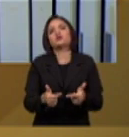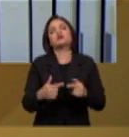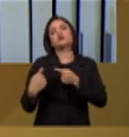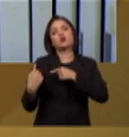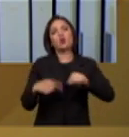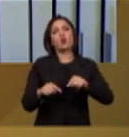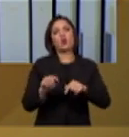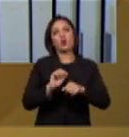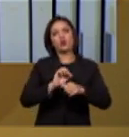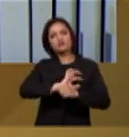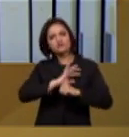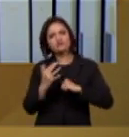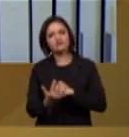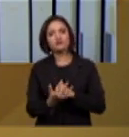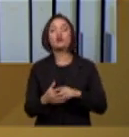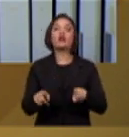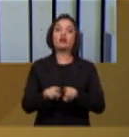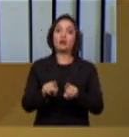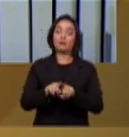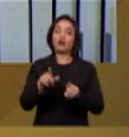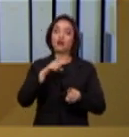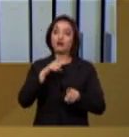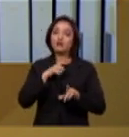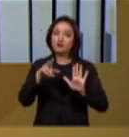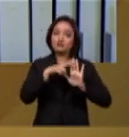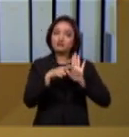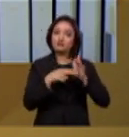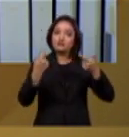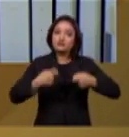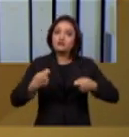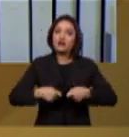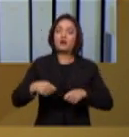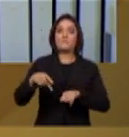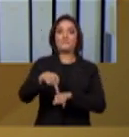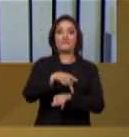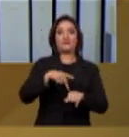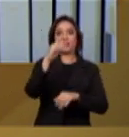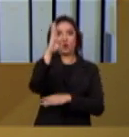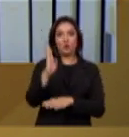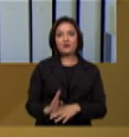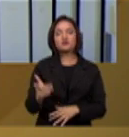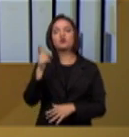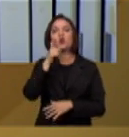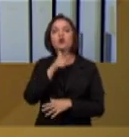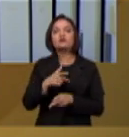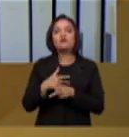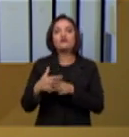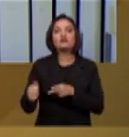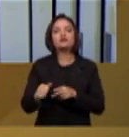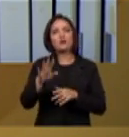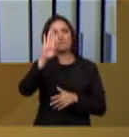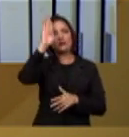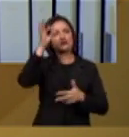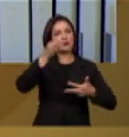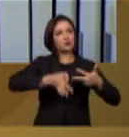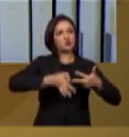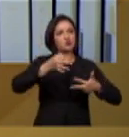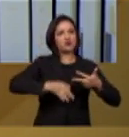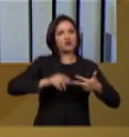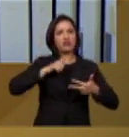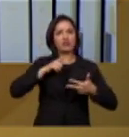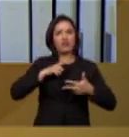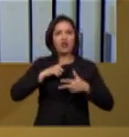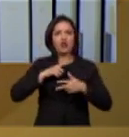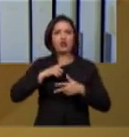jurídica necessária para que o país possa cruzar essa pandemia, ao menos na área jurídica, com a máxima atenção